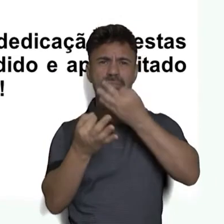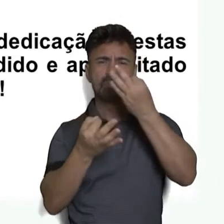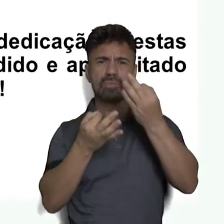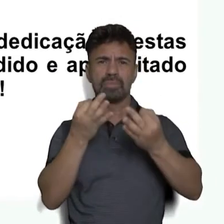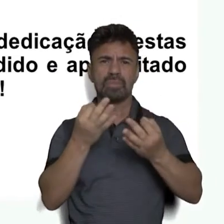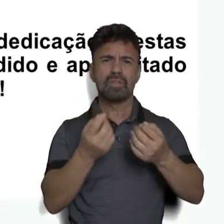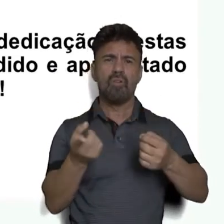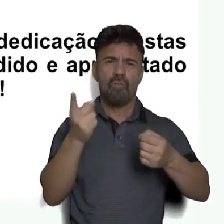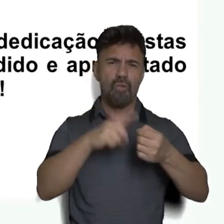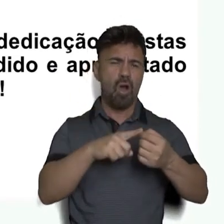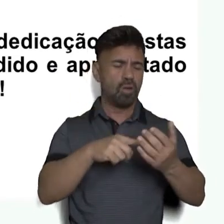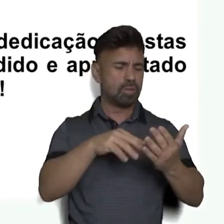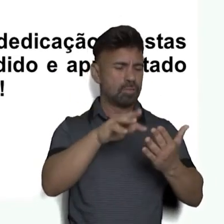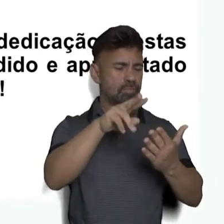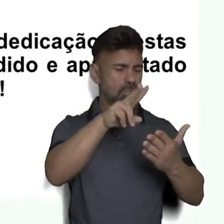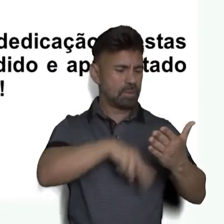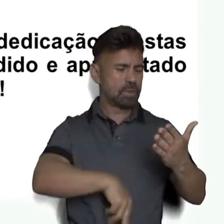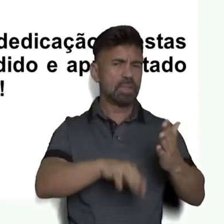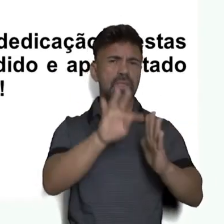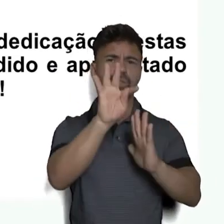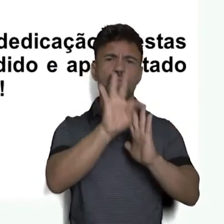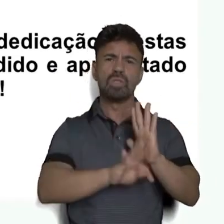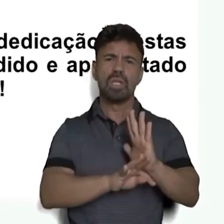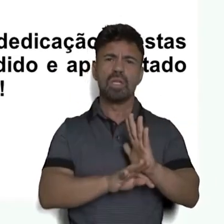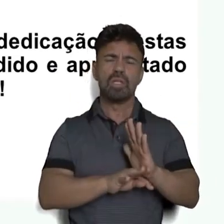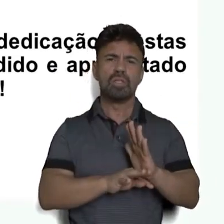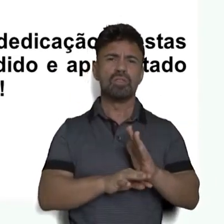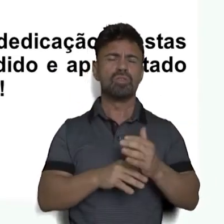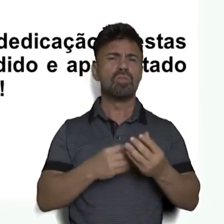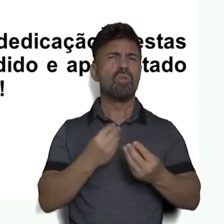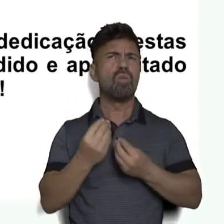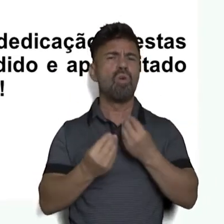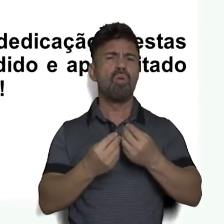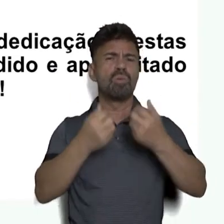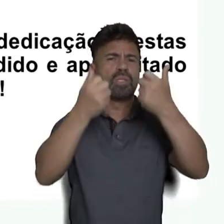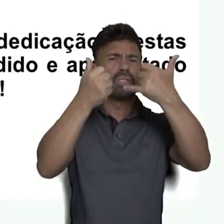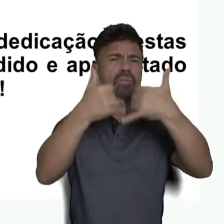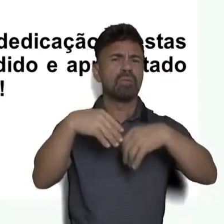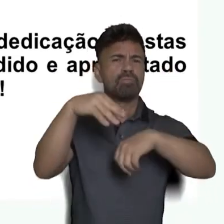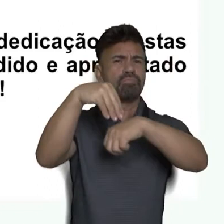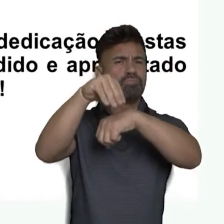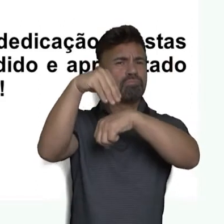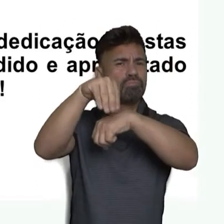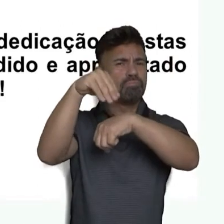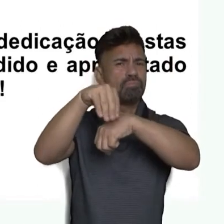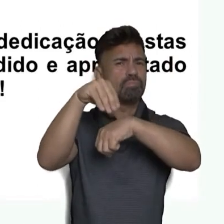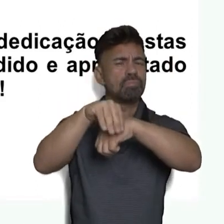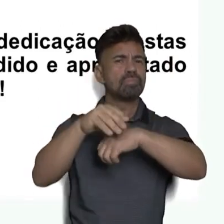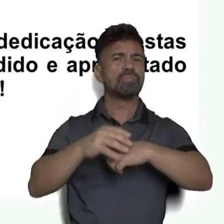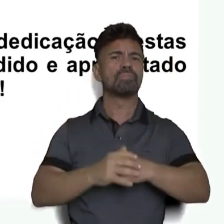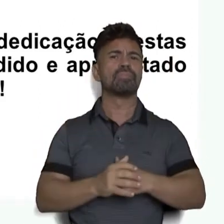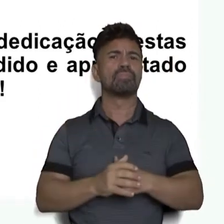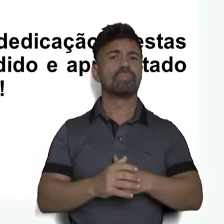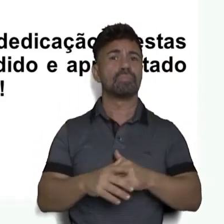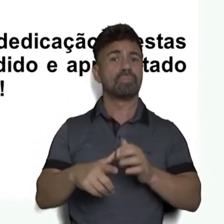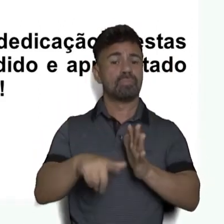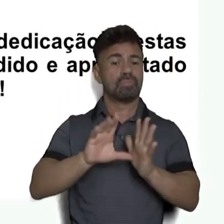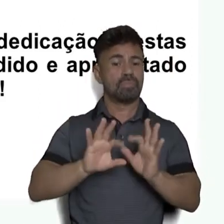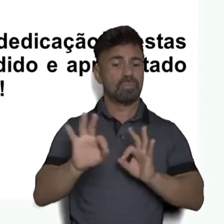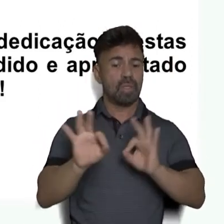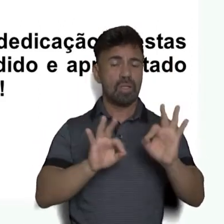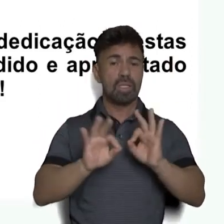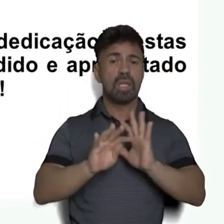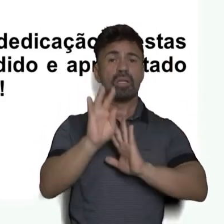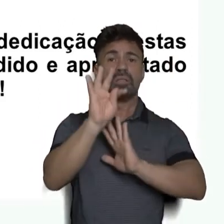texto e busque seguir os passos que descrevemos anteriormente aqui. Tente organizar esse seu